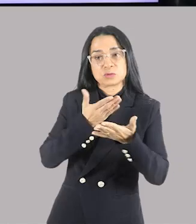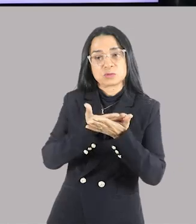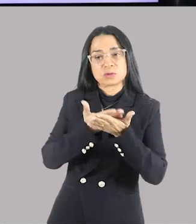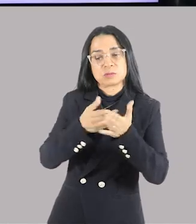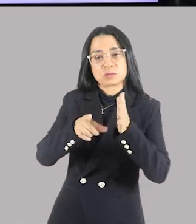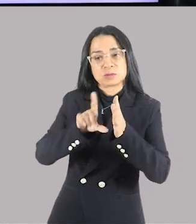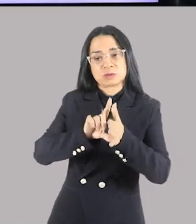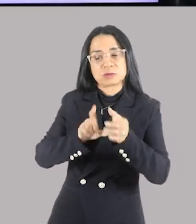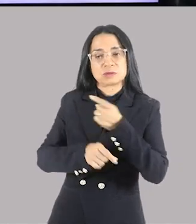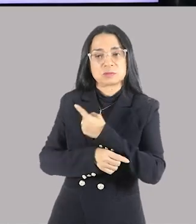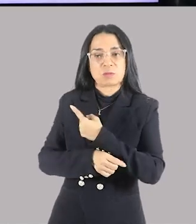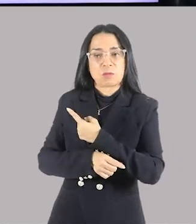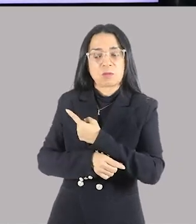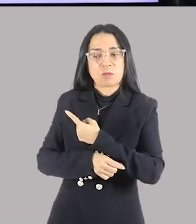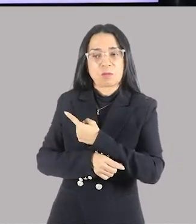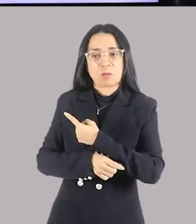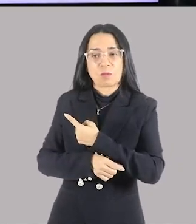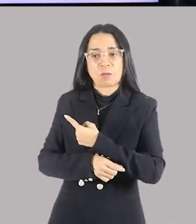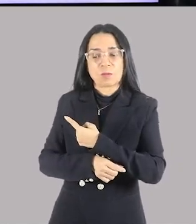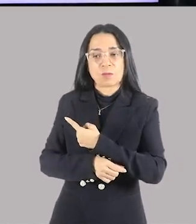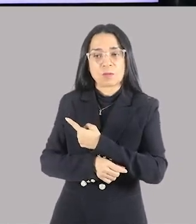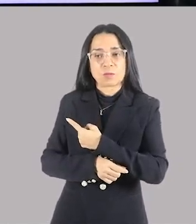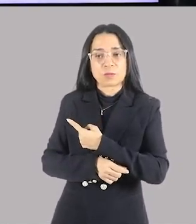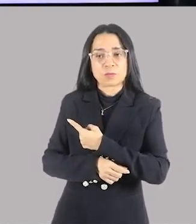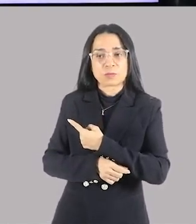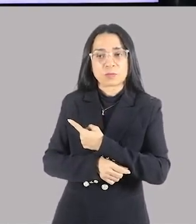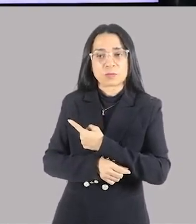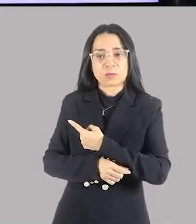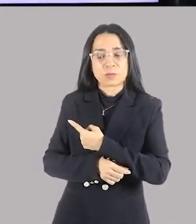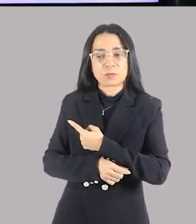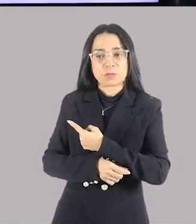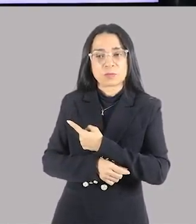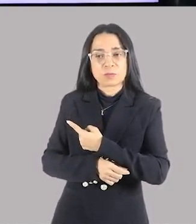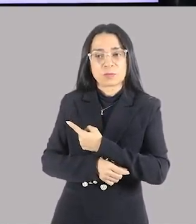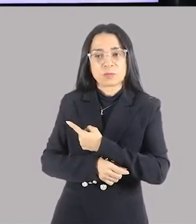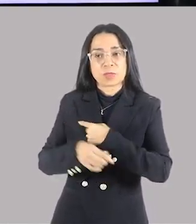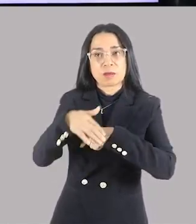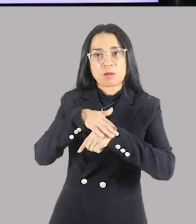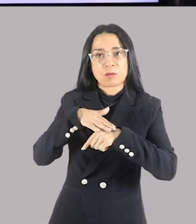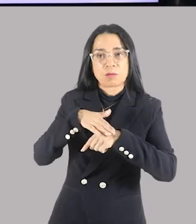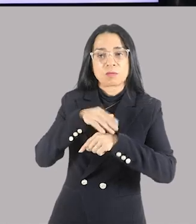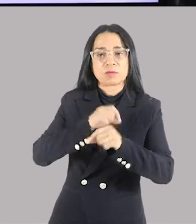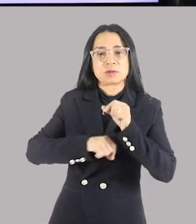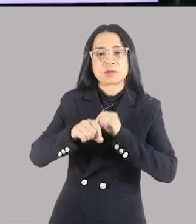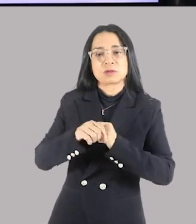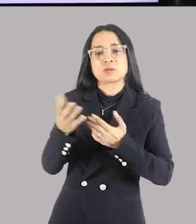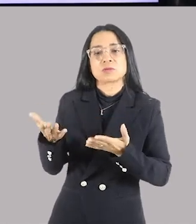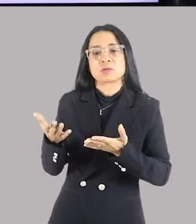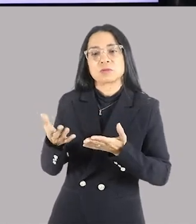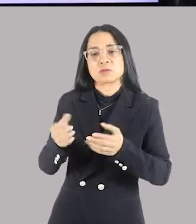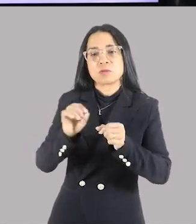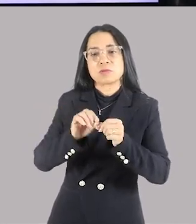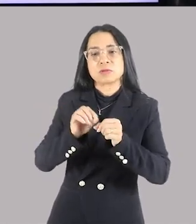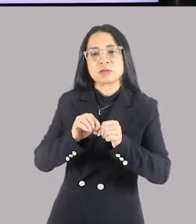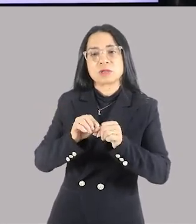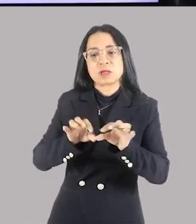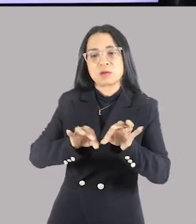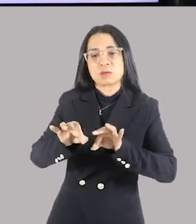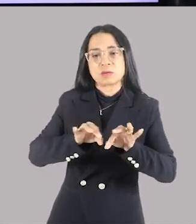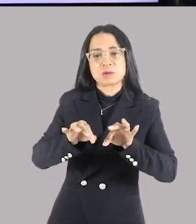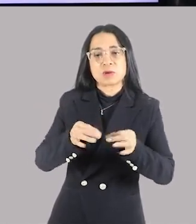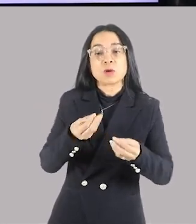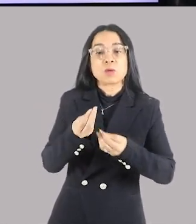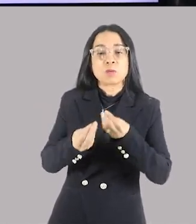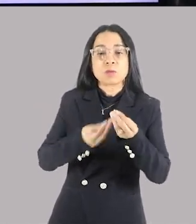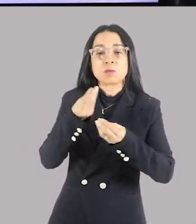posição estatal e trabalhamos quanto à estrutura. E agora estamos conversando sobre quanto à atuação funcional. Como se dividem